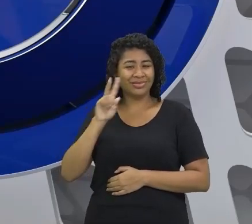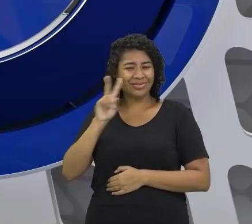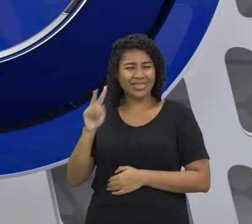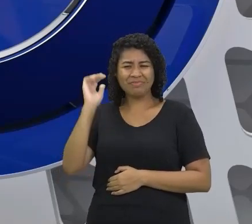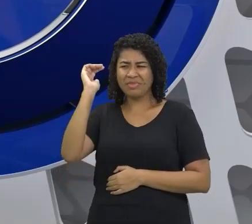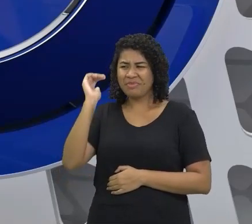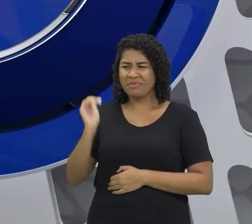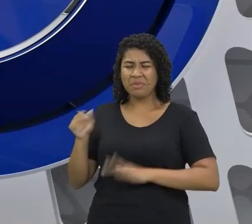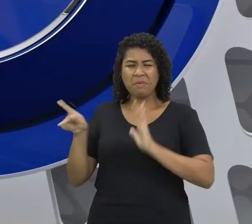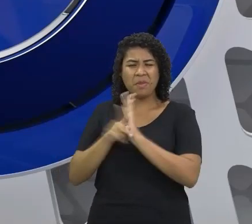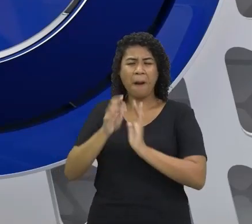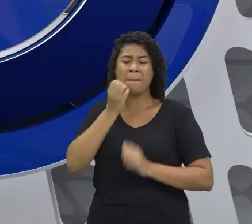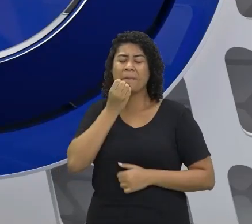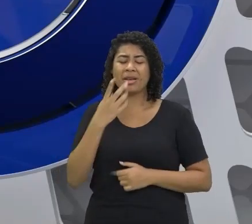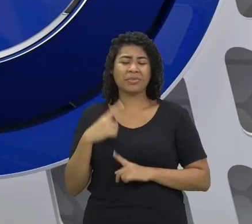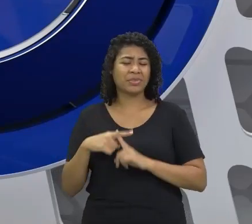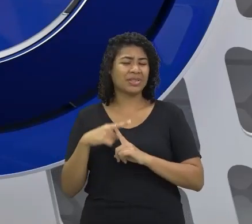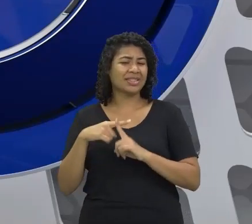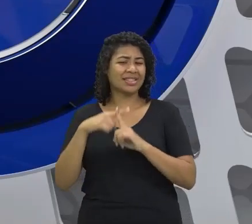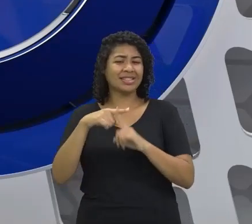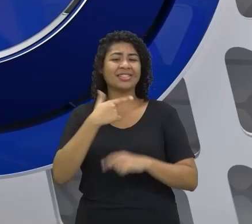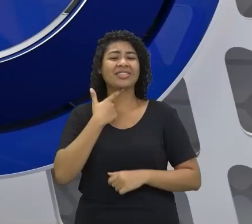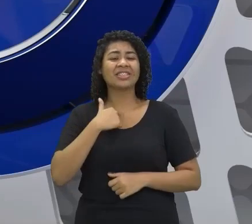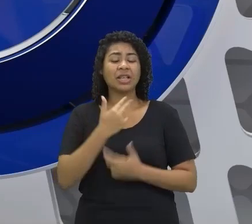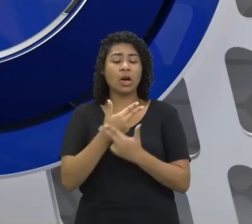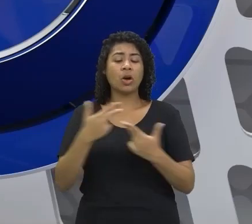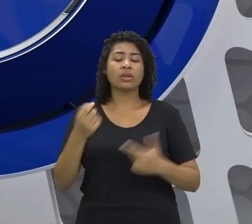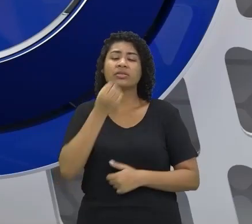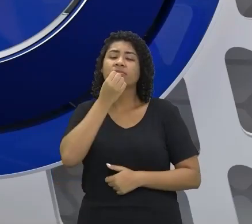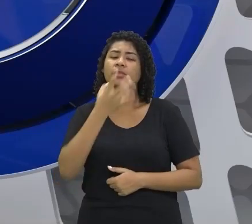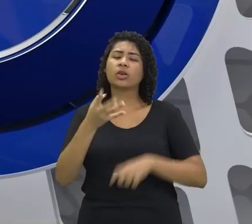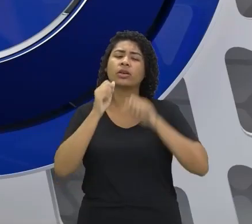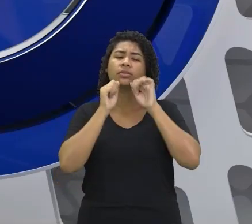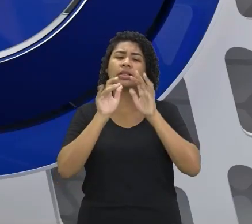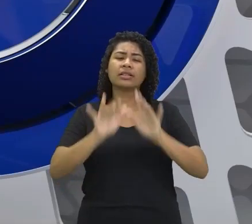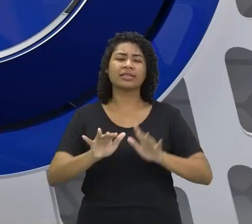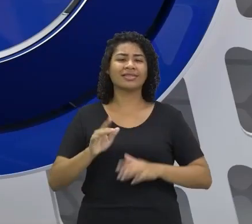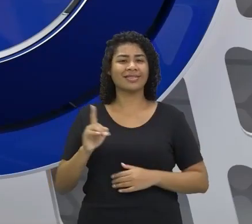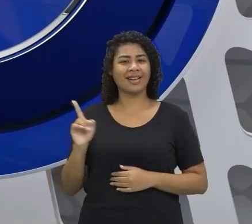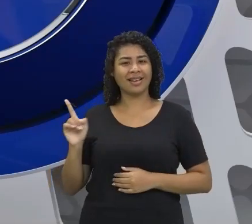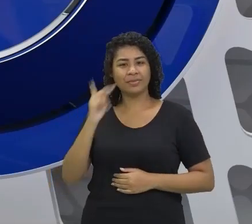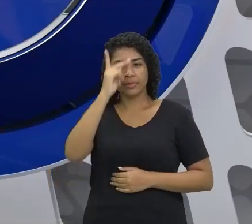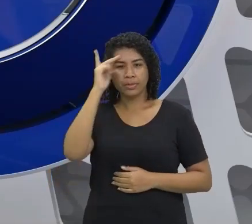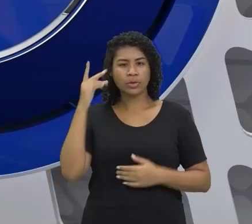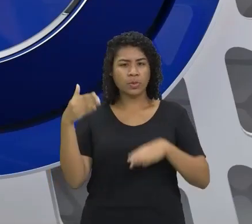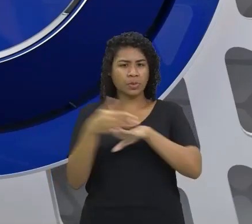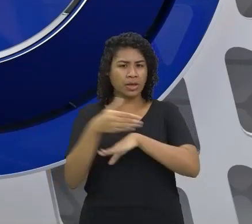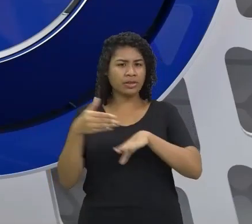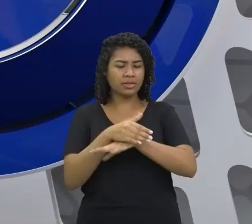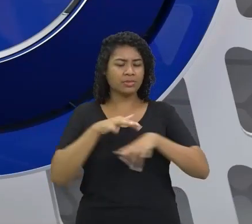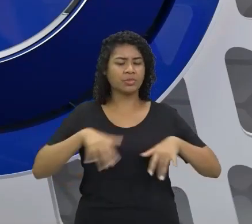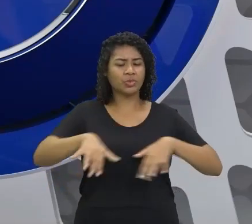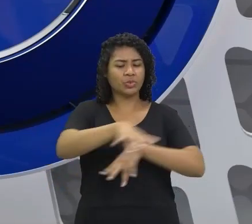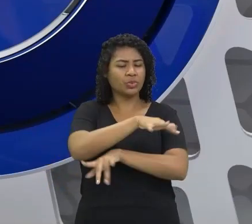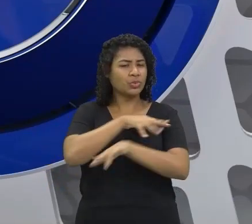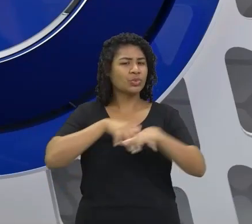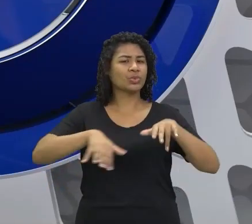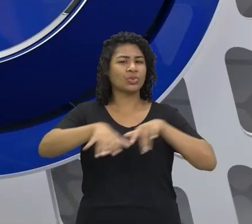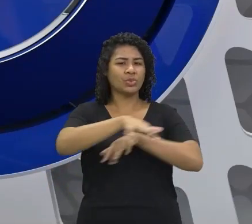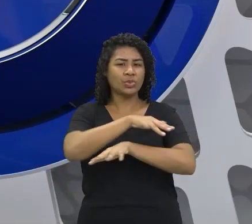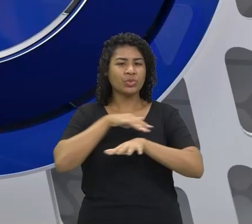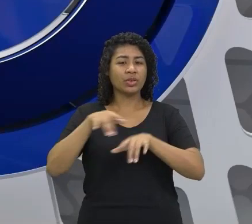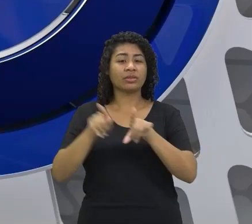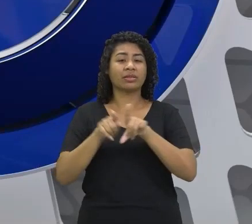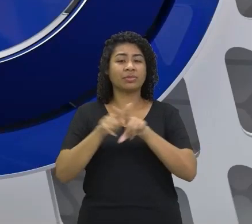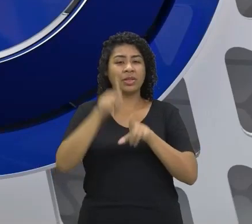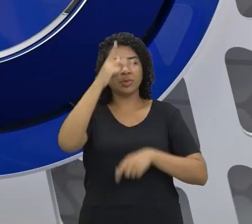Uma vibe ou um desejo de coisas boas para aquele que celebra e também para aqueles que também, de certa